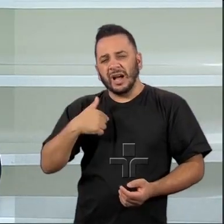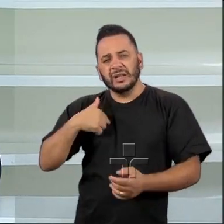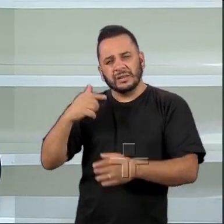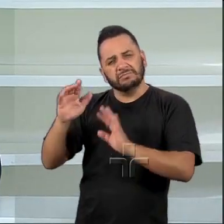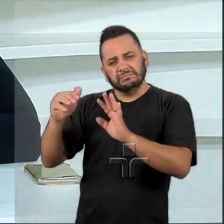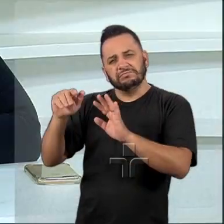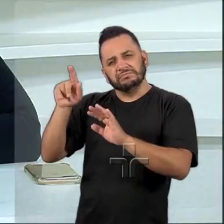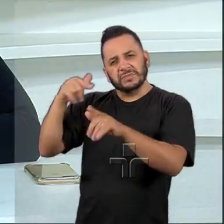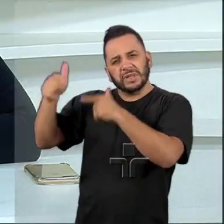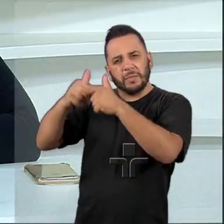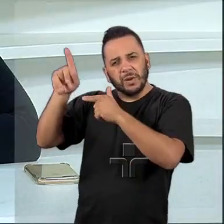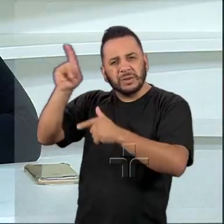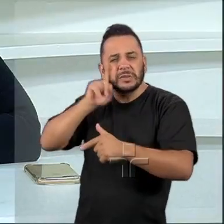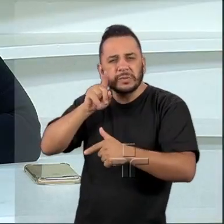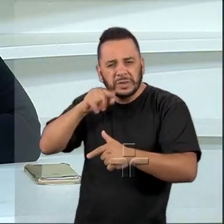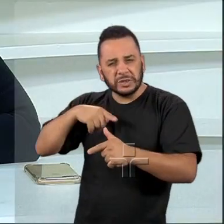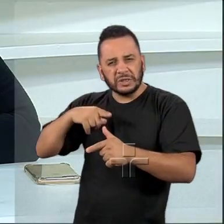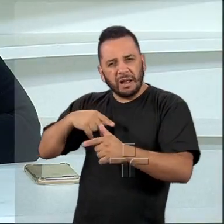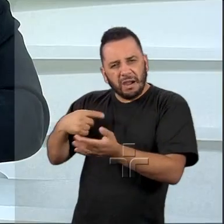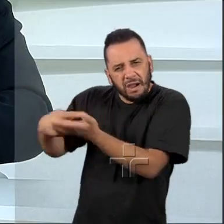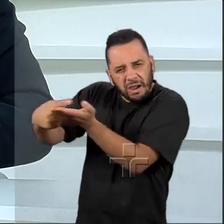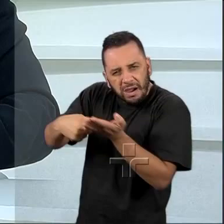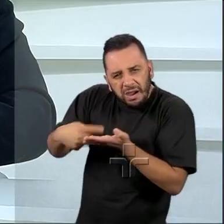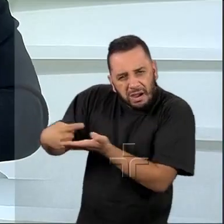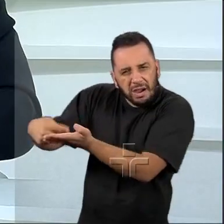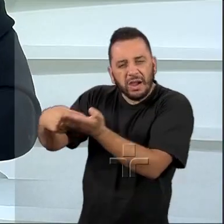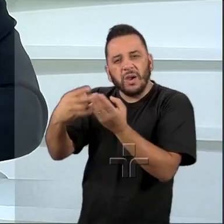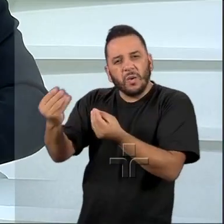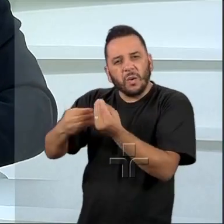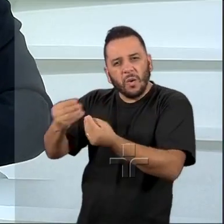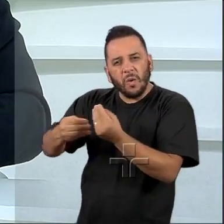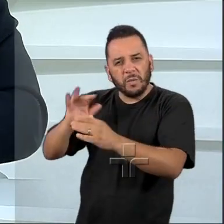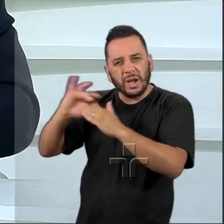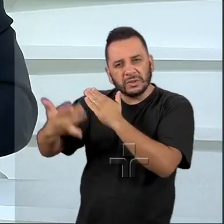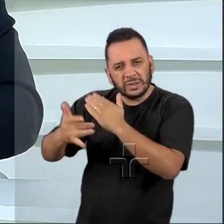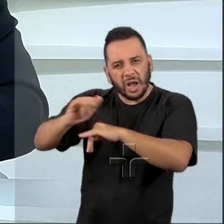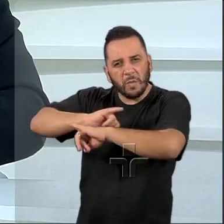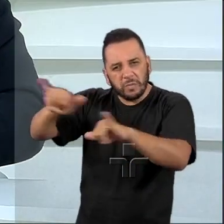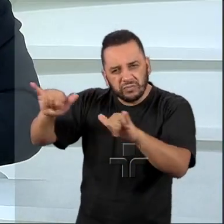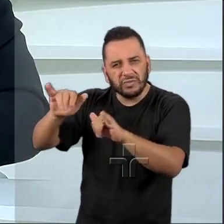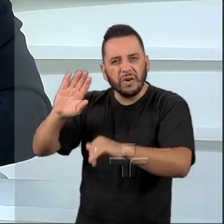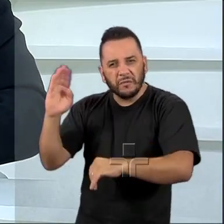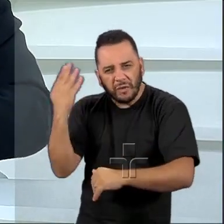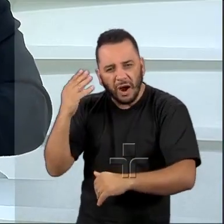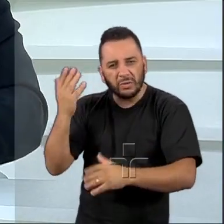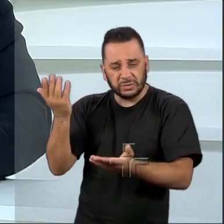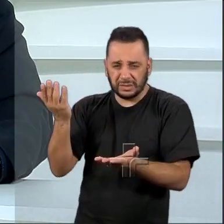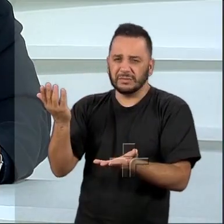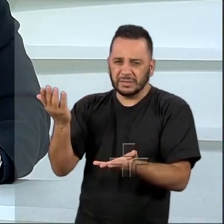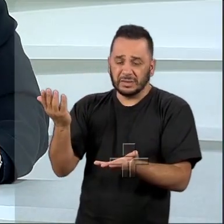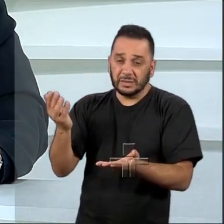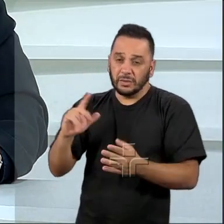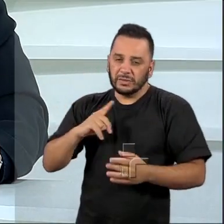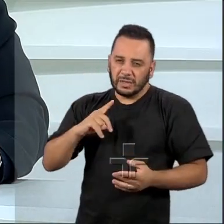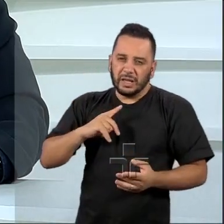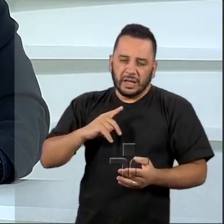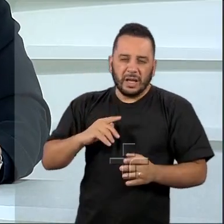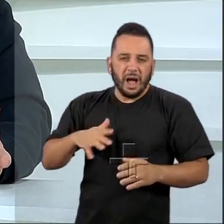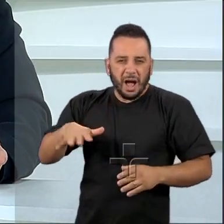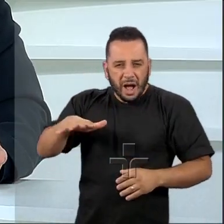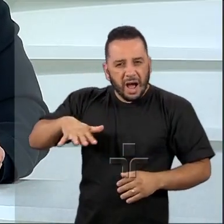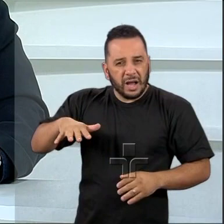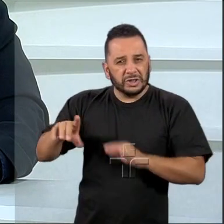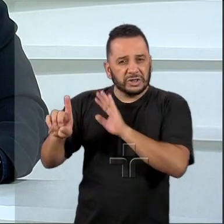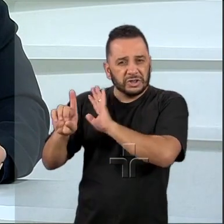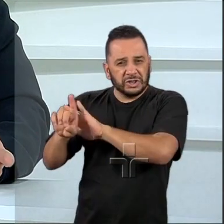seja, tem uma rede de articulação aí que está ocorrendo entre setores dessa extrema-direita internacional. Tem